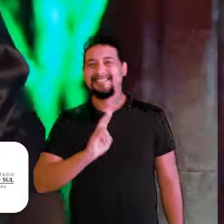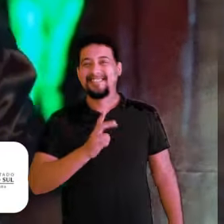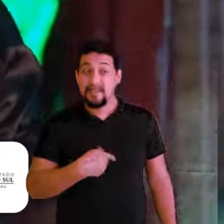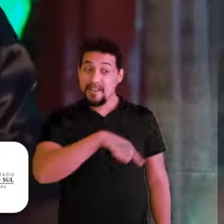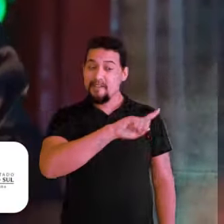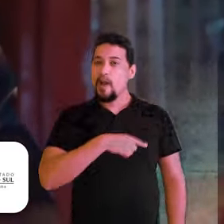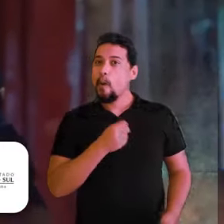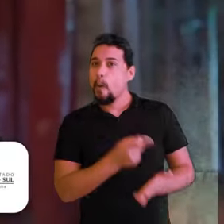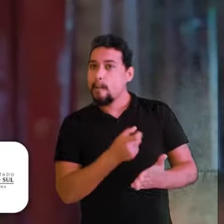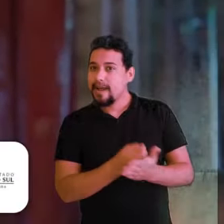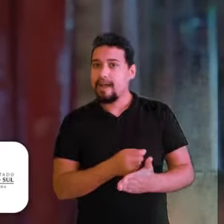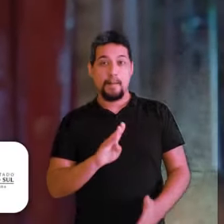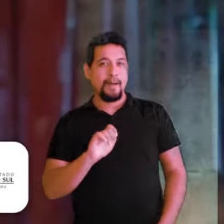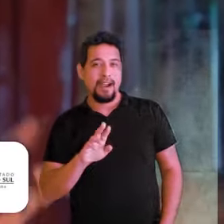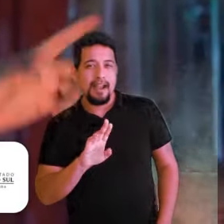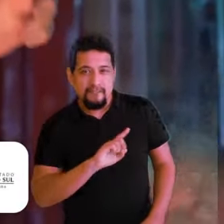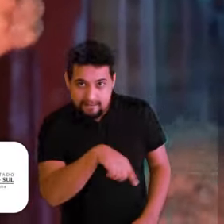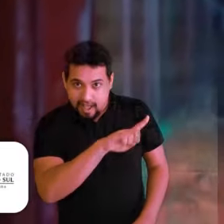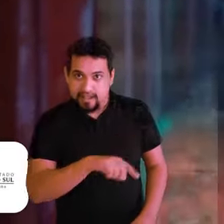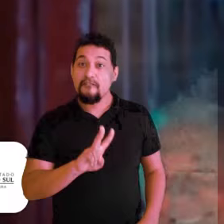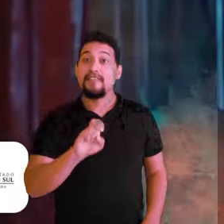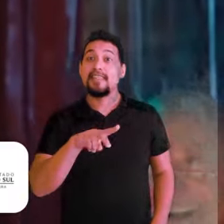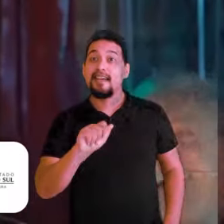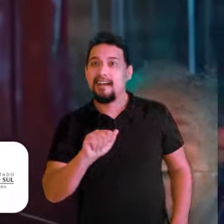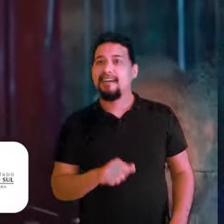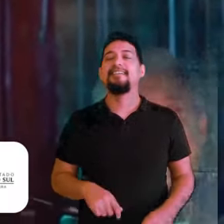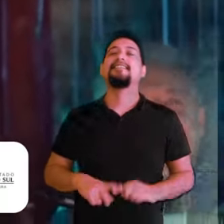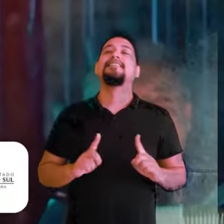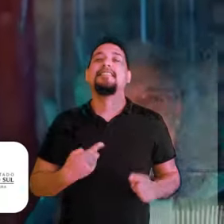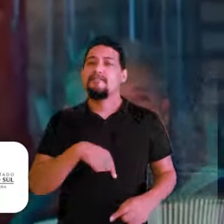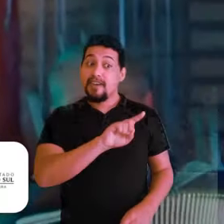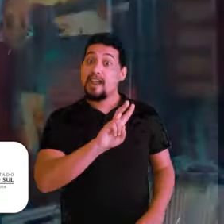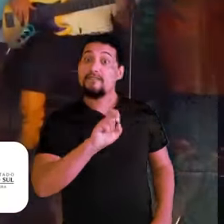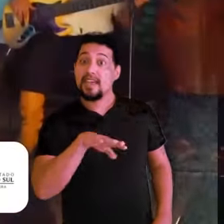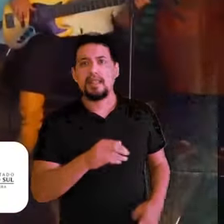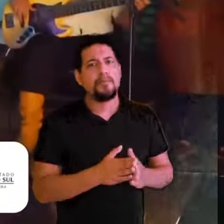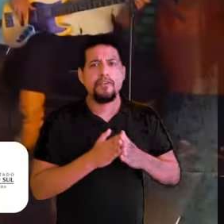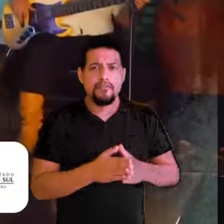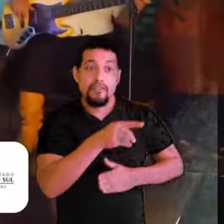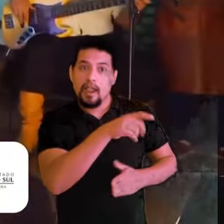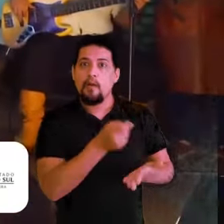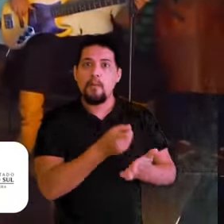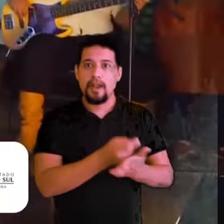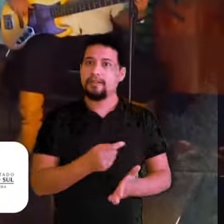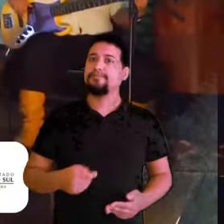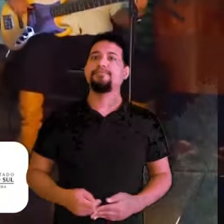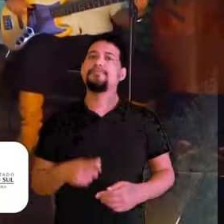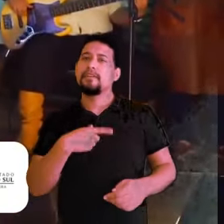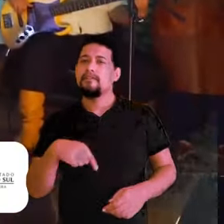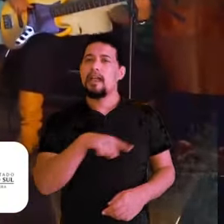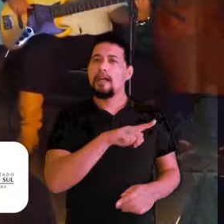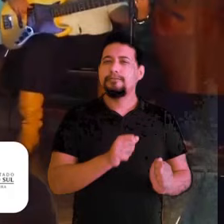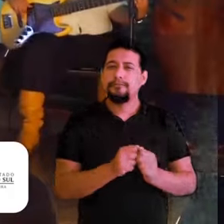esse velho me mandava ir na venda. E a moleque do garrão encascurrado, montou petiço e vai na venda pro teu vô. Segue o